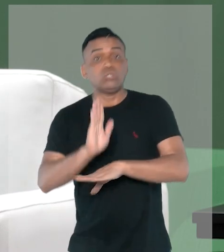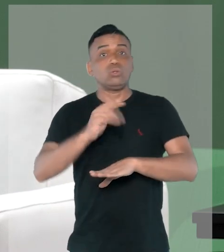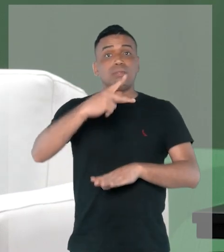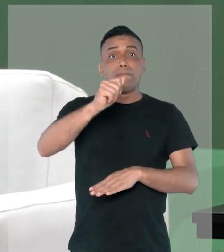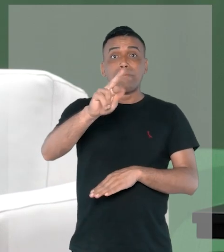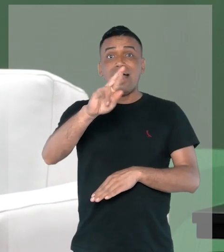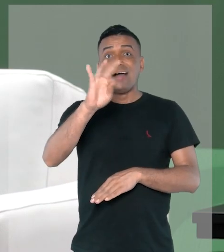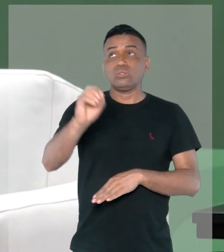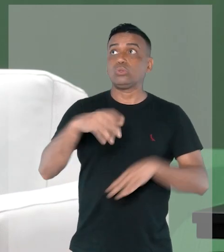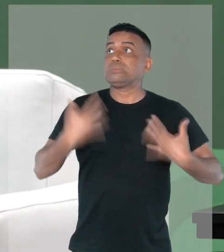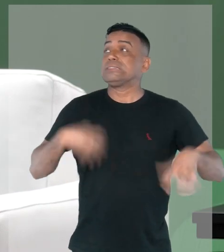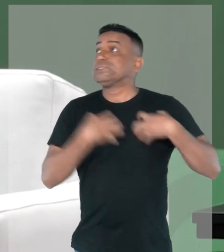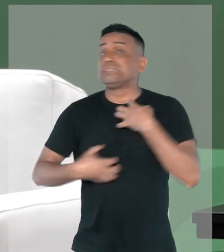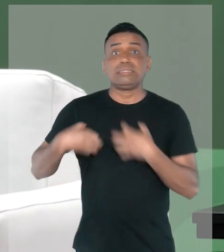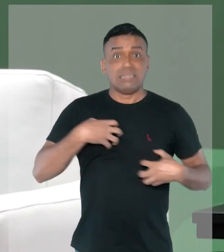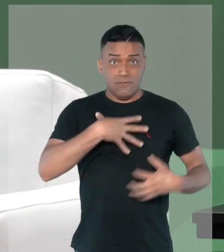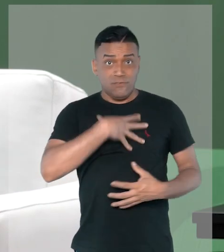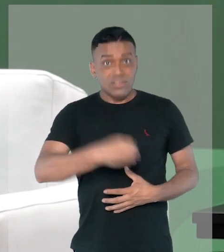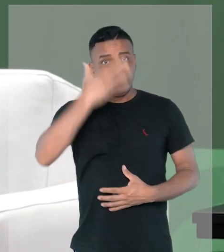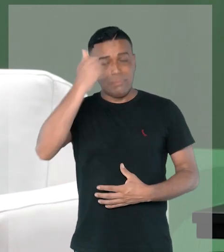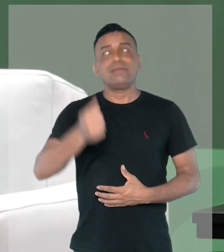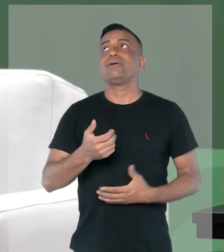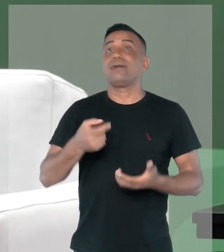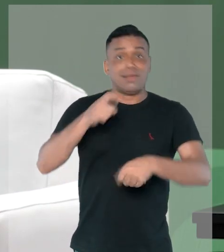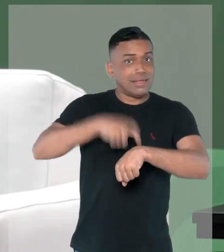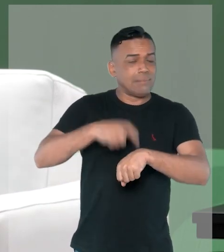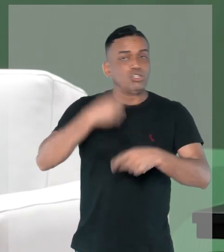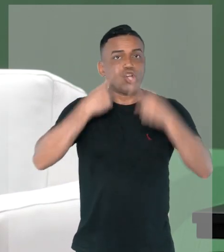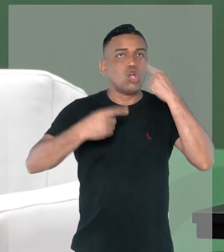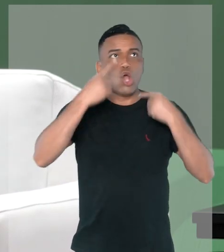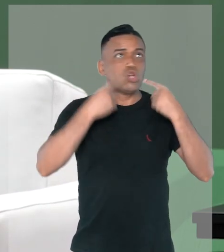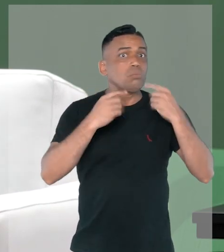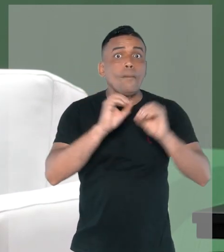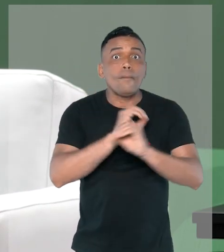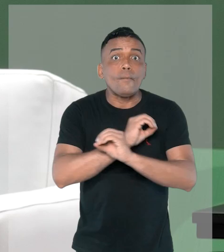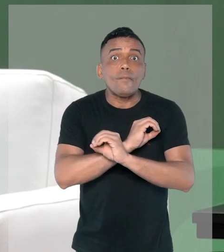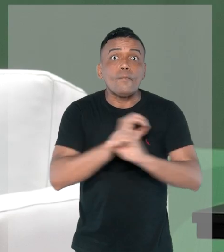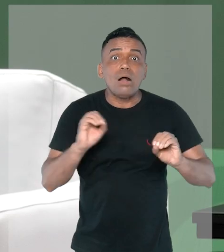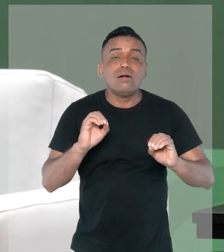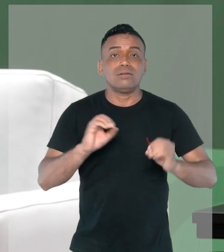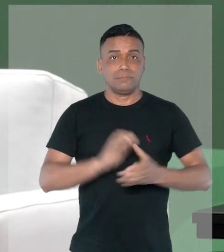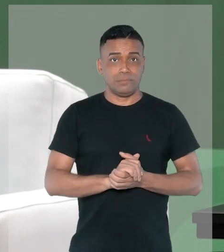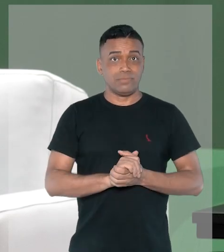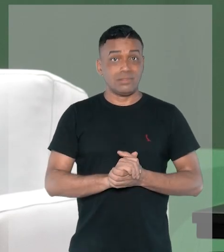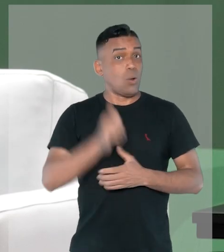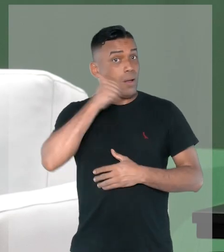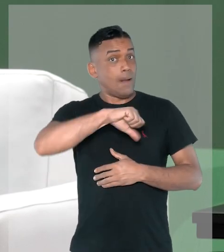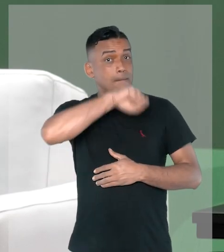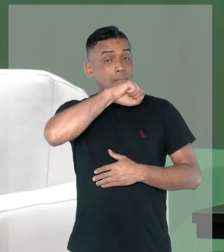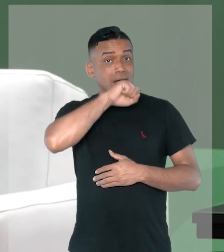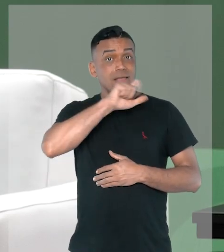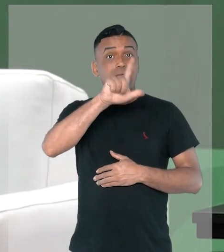mundo desesperado, porque os filhos todos sabiam, né? Daqui a pouco tem choro de bebê e não tinha choro de neném nenhum. E um momento a mãe do